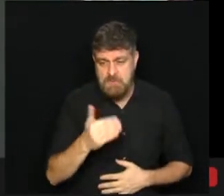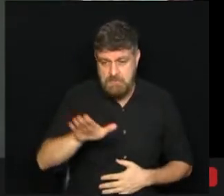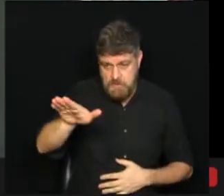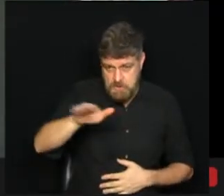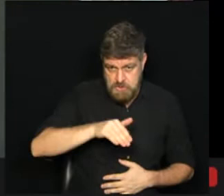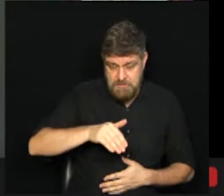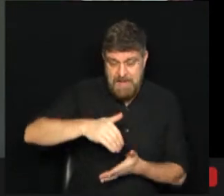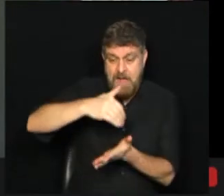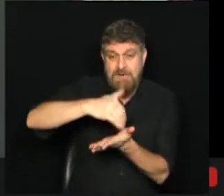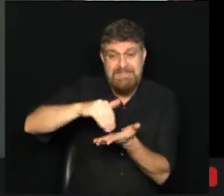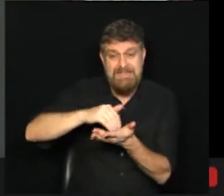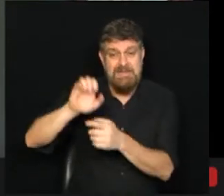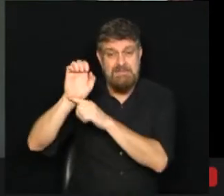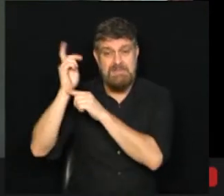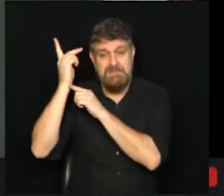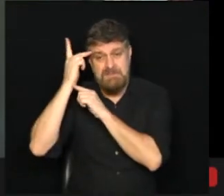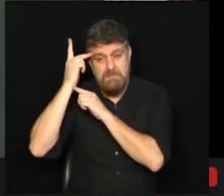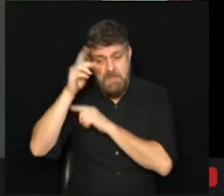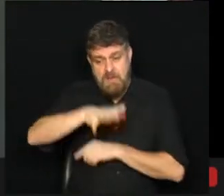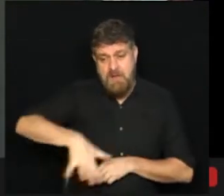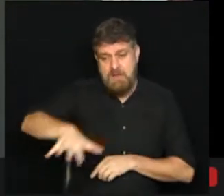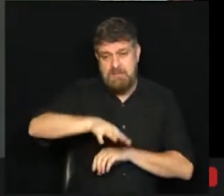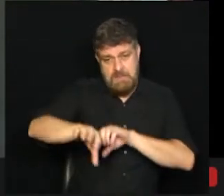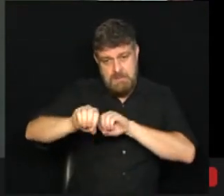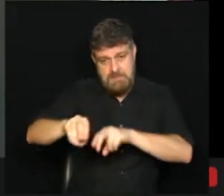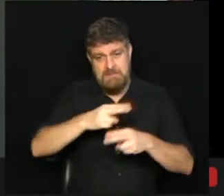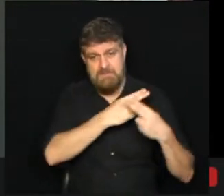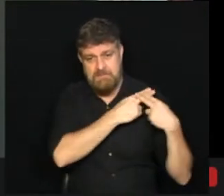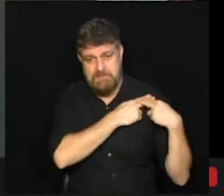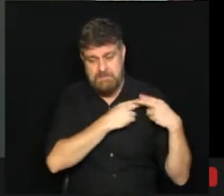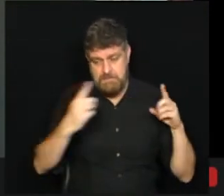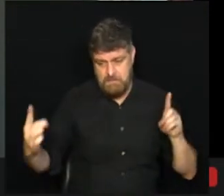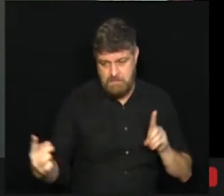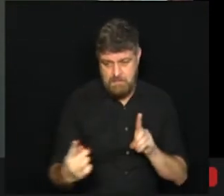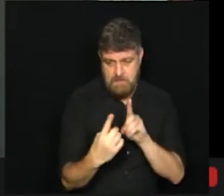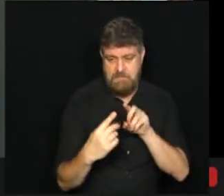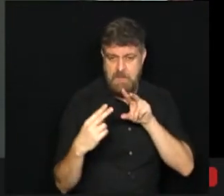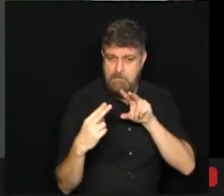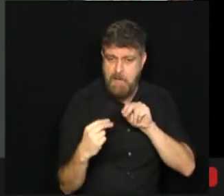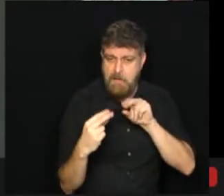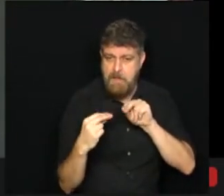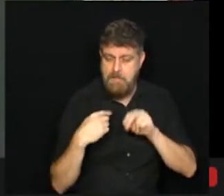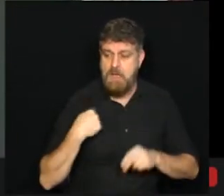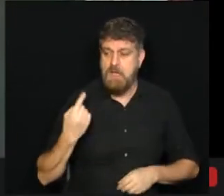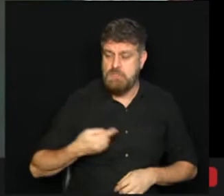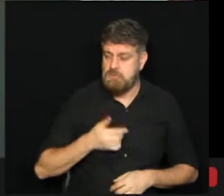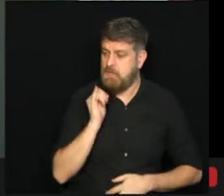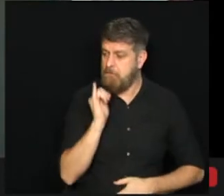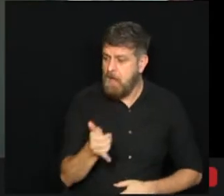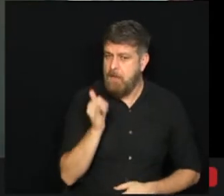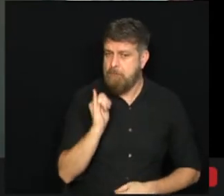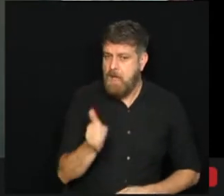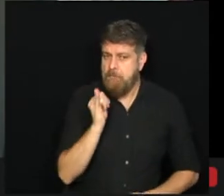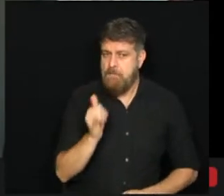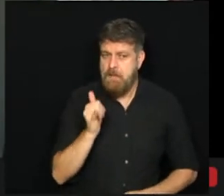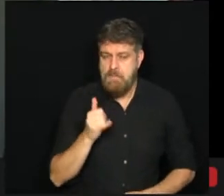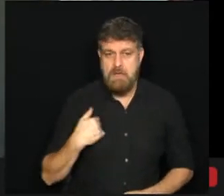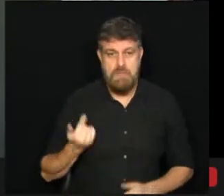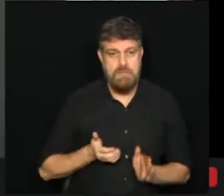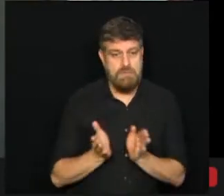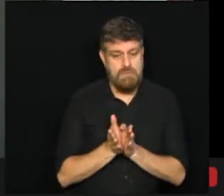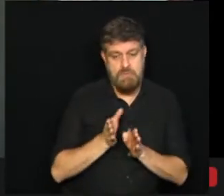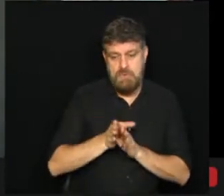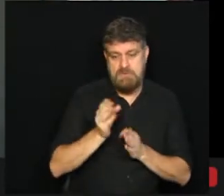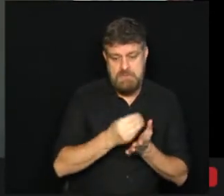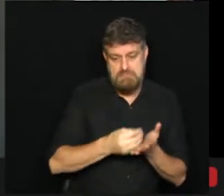estadual de Educação para que possa dialogar sobre essas demandas que têm chegado e que pelo Conselho não têm sido respondidas.